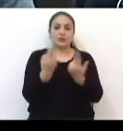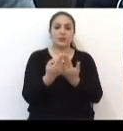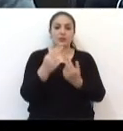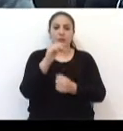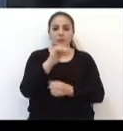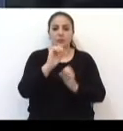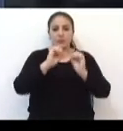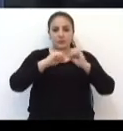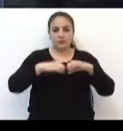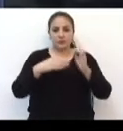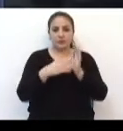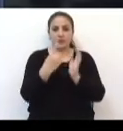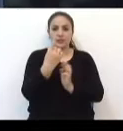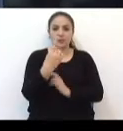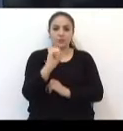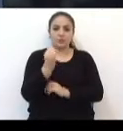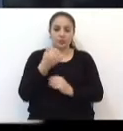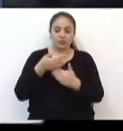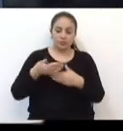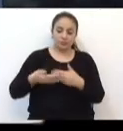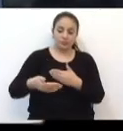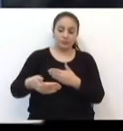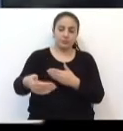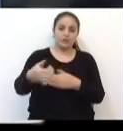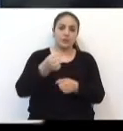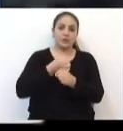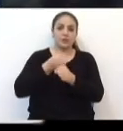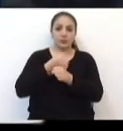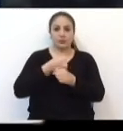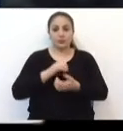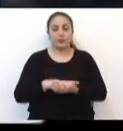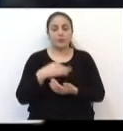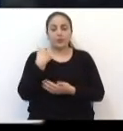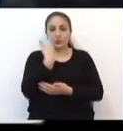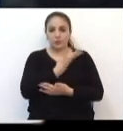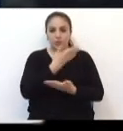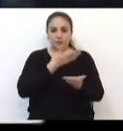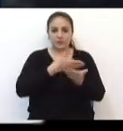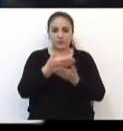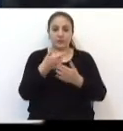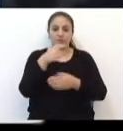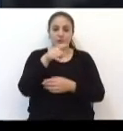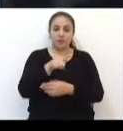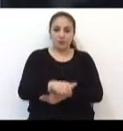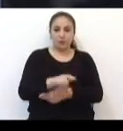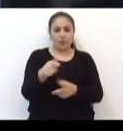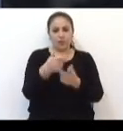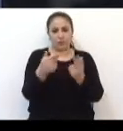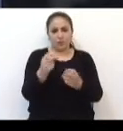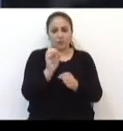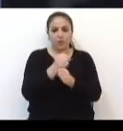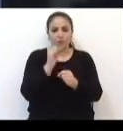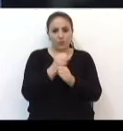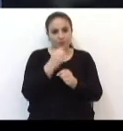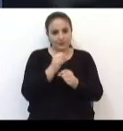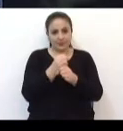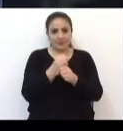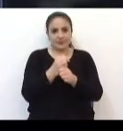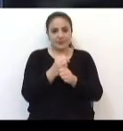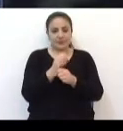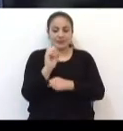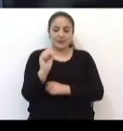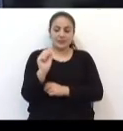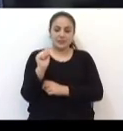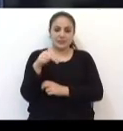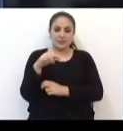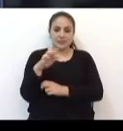18 anos. Já tivemos um avanço significativo. Estamos agora reiniciando algumas obras de esgotamento sanitário